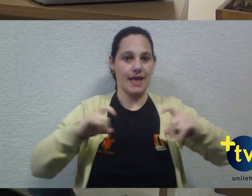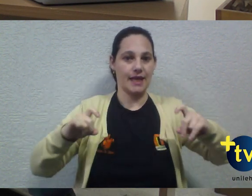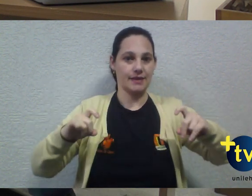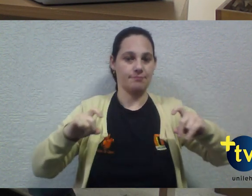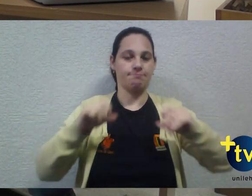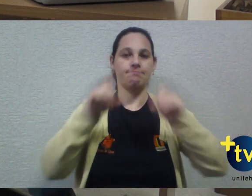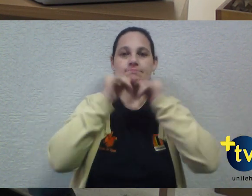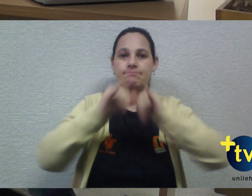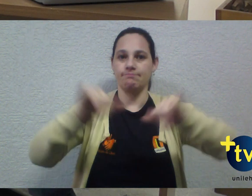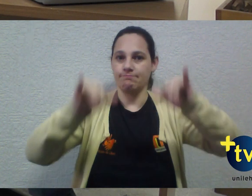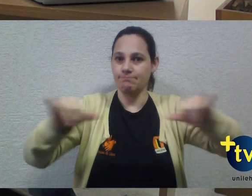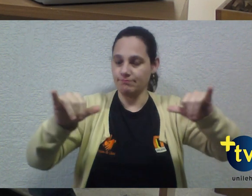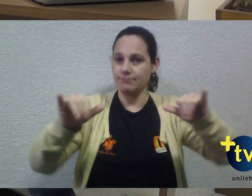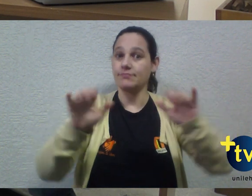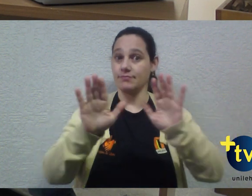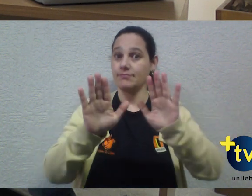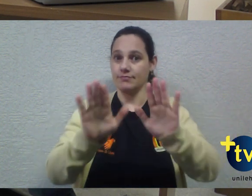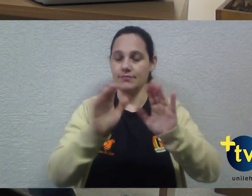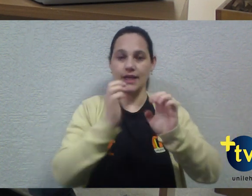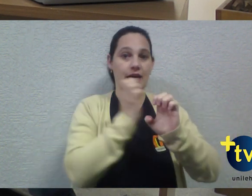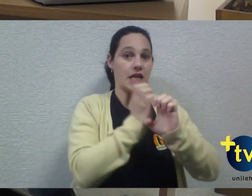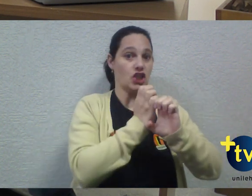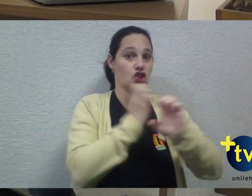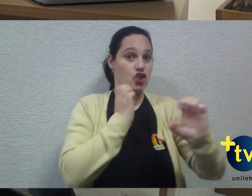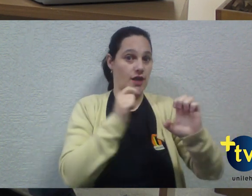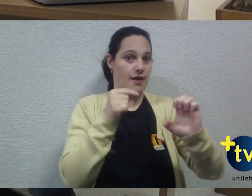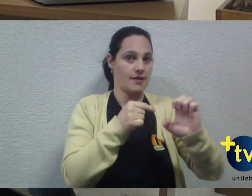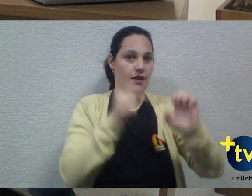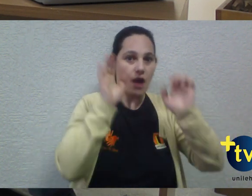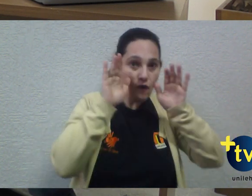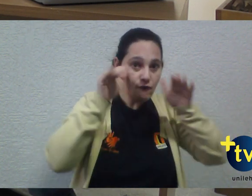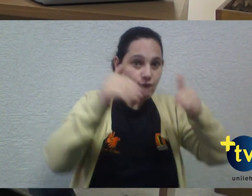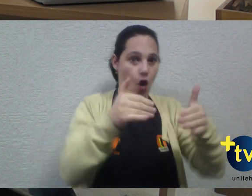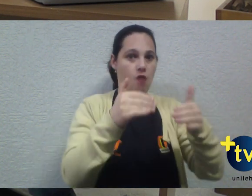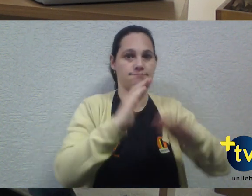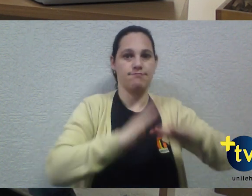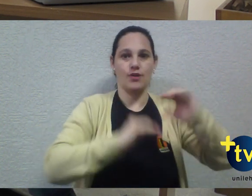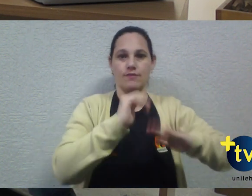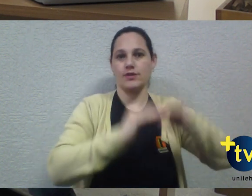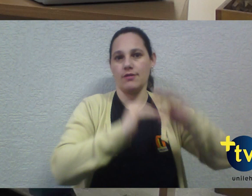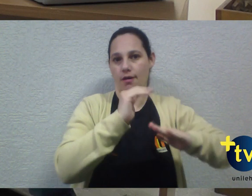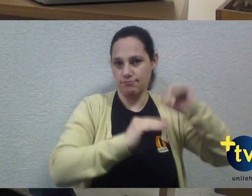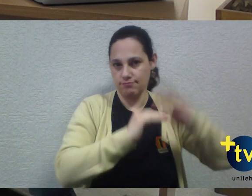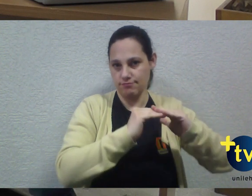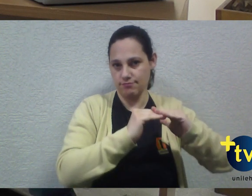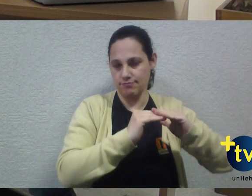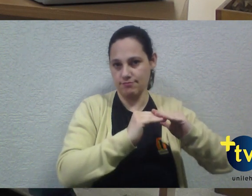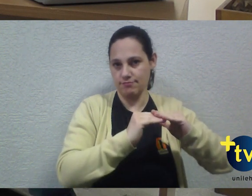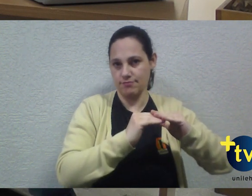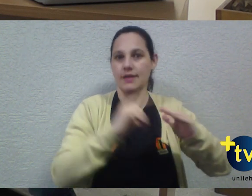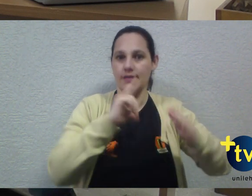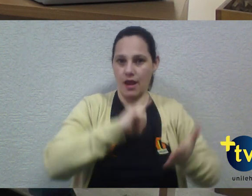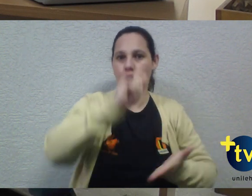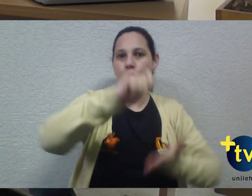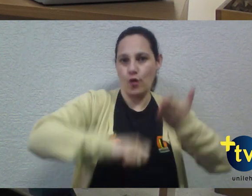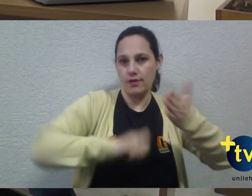dados. Engenharia de dados tem um foco mais profissional. Você é contratado na empresa e você precisa fazer